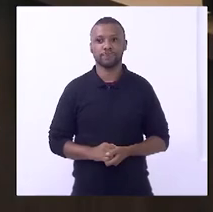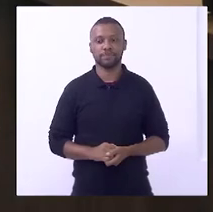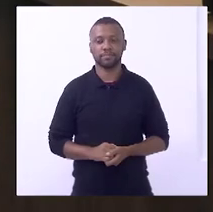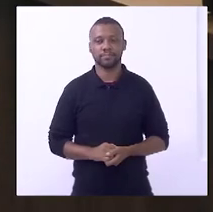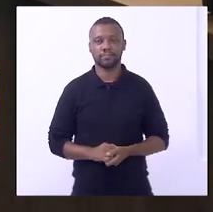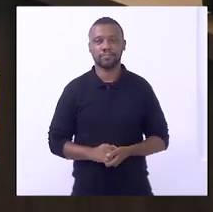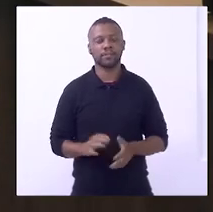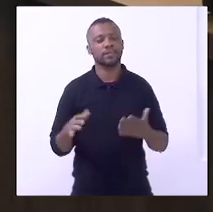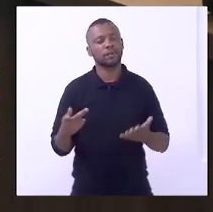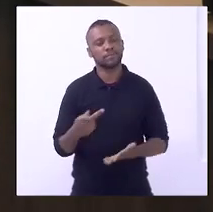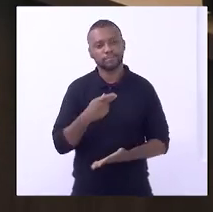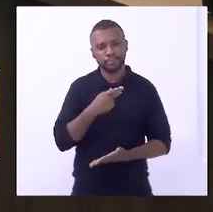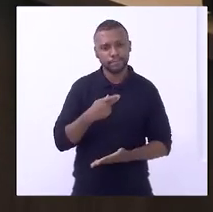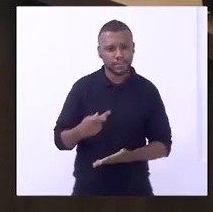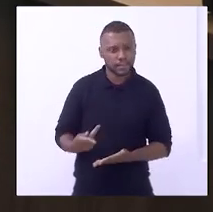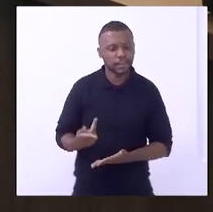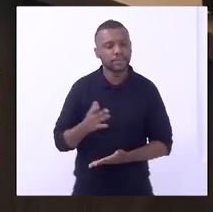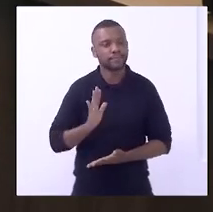Senhor presidente,